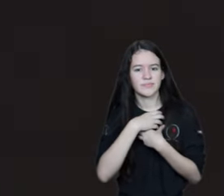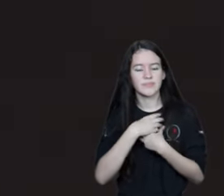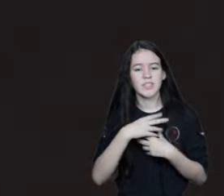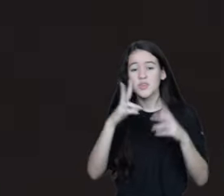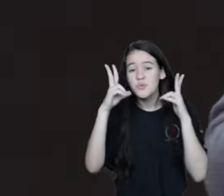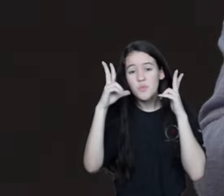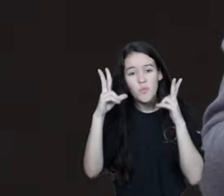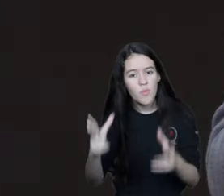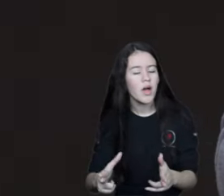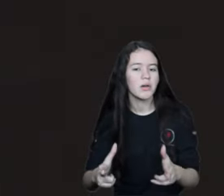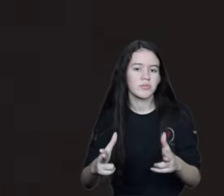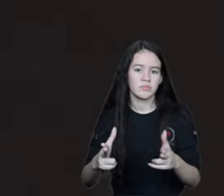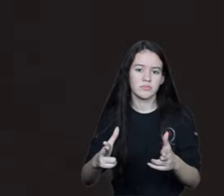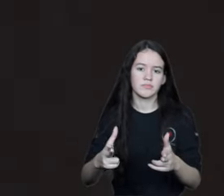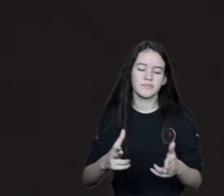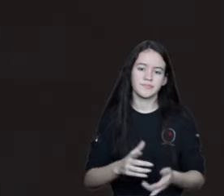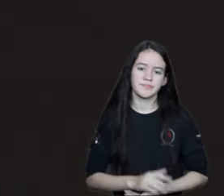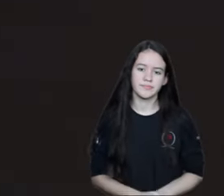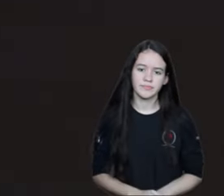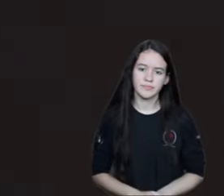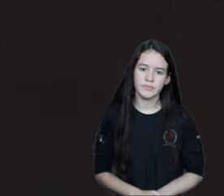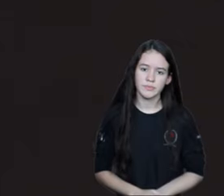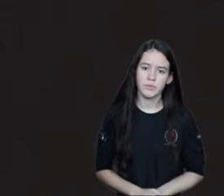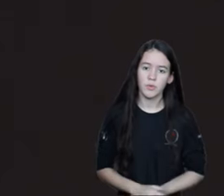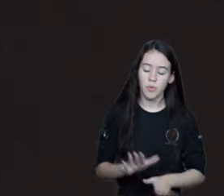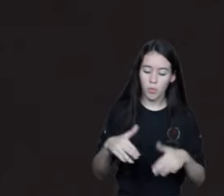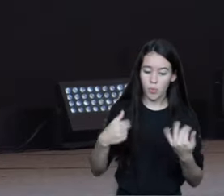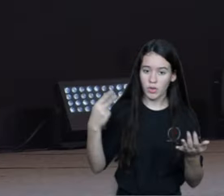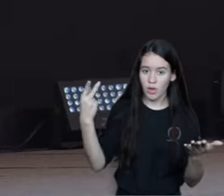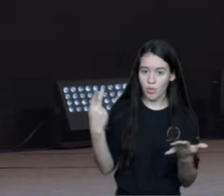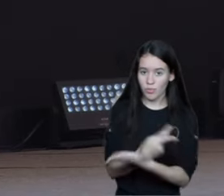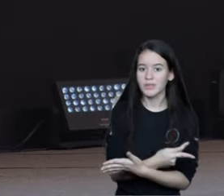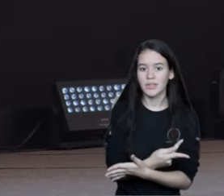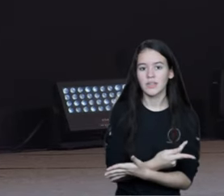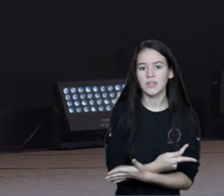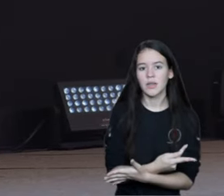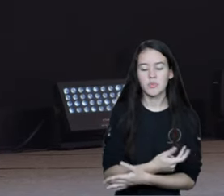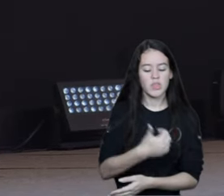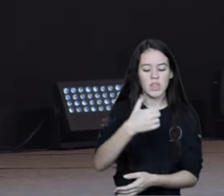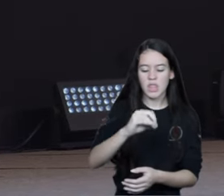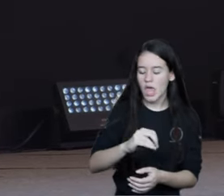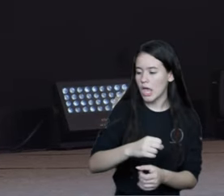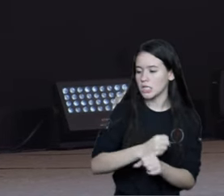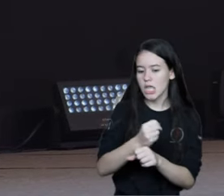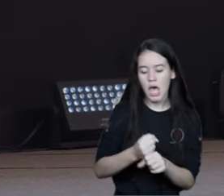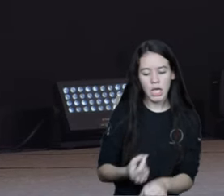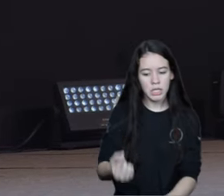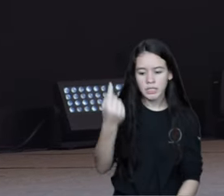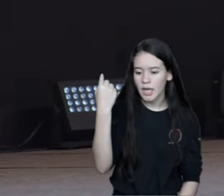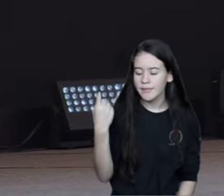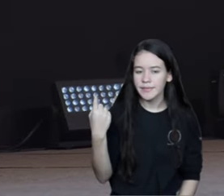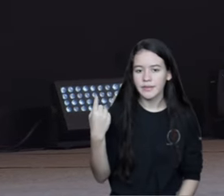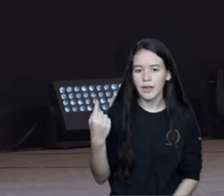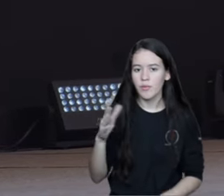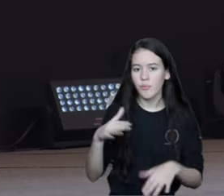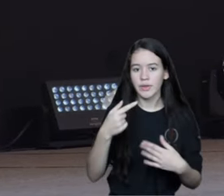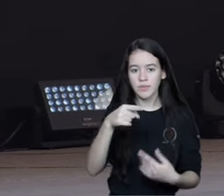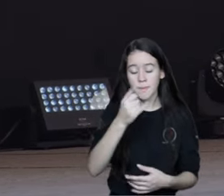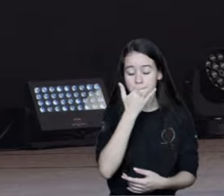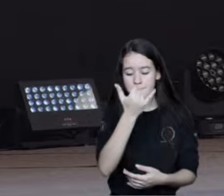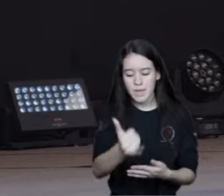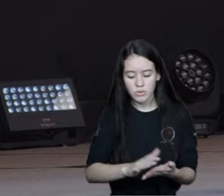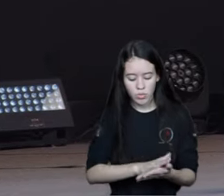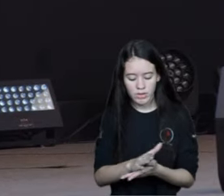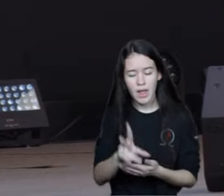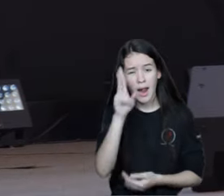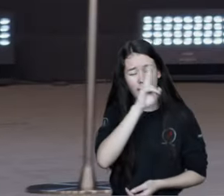é a mesma do fato que ocorreu há 10 15 20 anos atrás quando você não libera